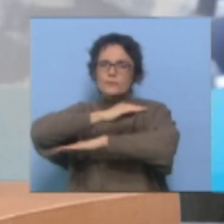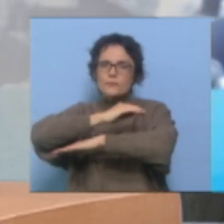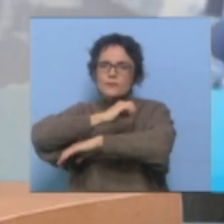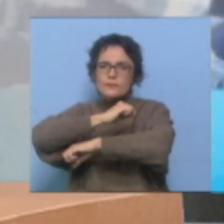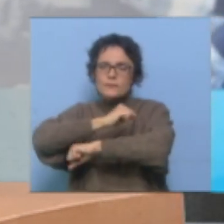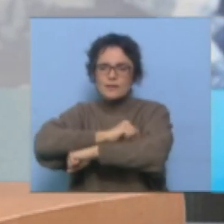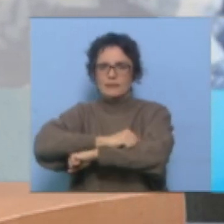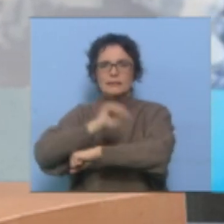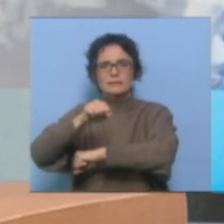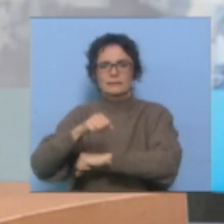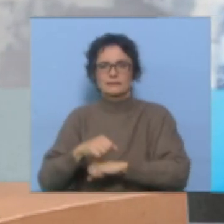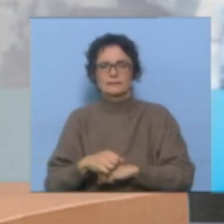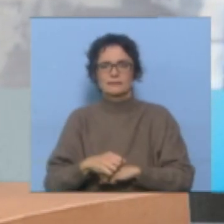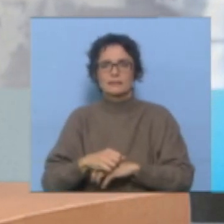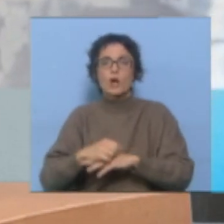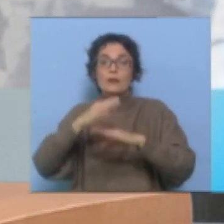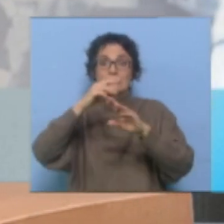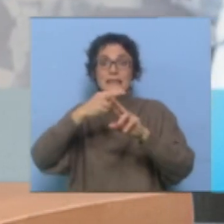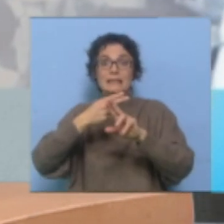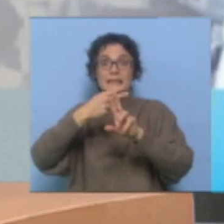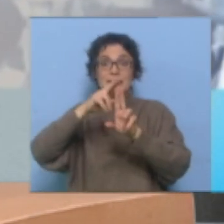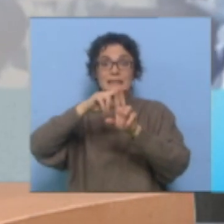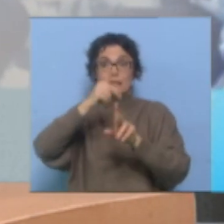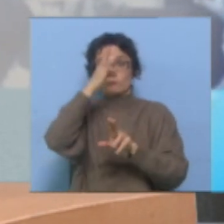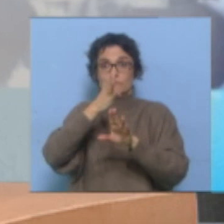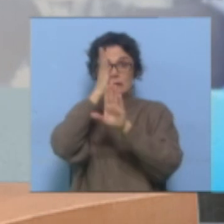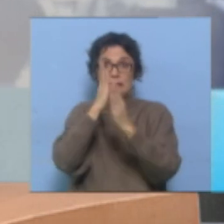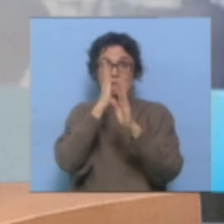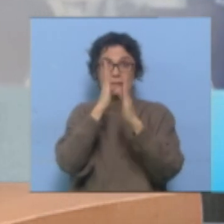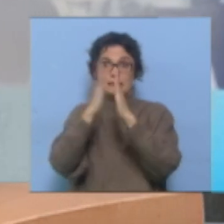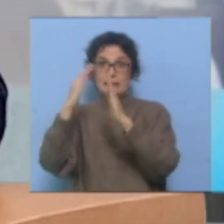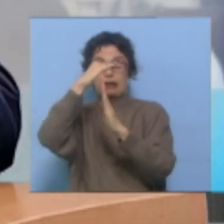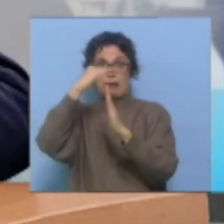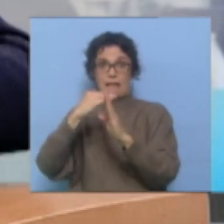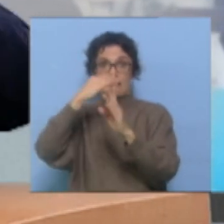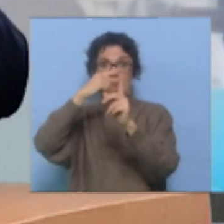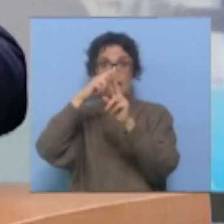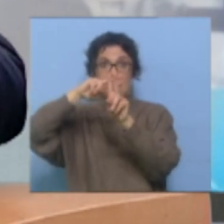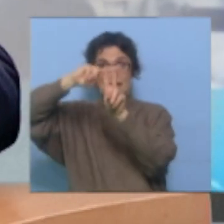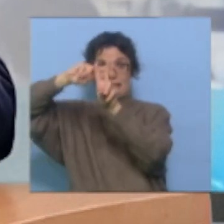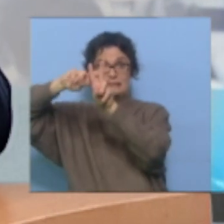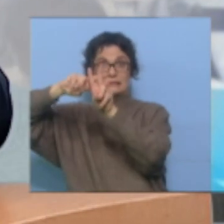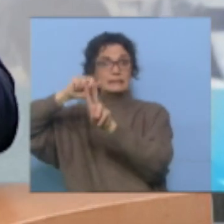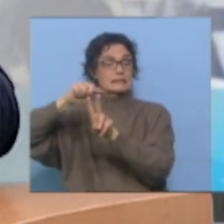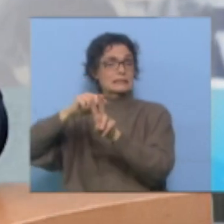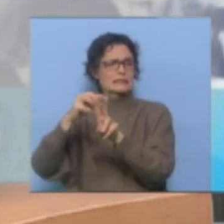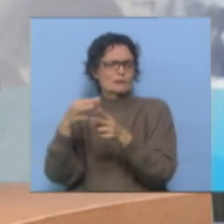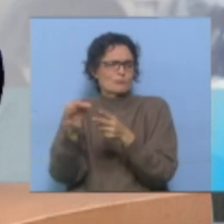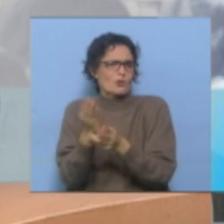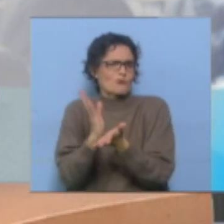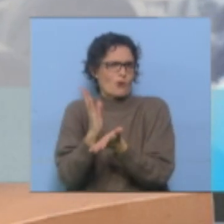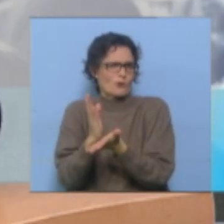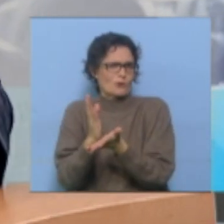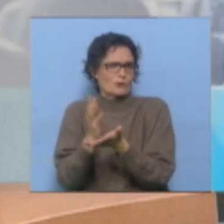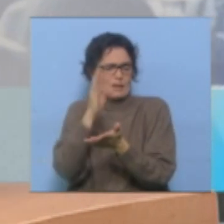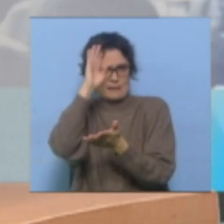ter grade ou não ter grade pode ser um pormenor. Também sabemos que a grade é uma defesa, quer para quem está dentro não fuja, quer para quem está fora não